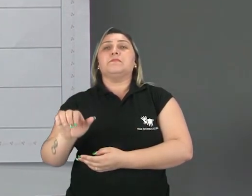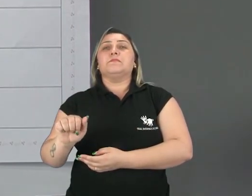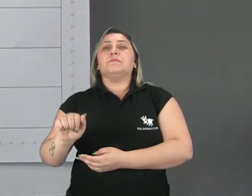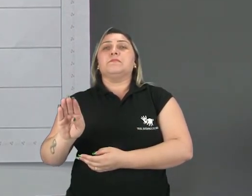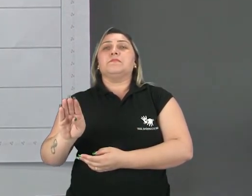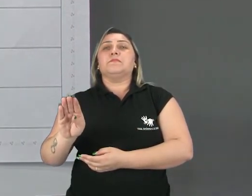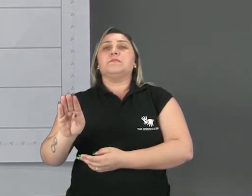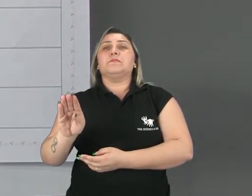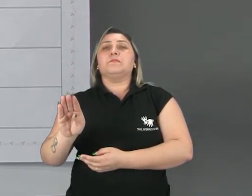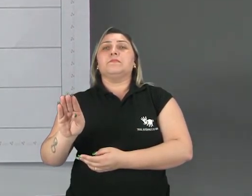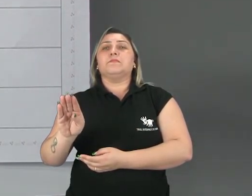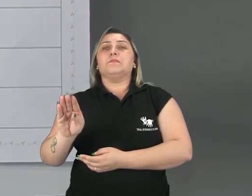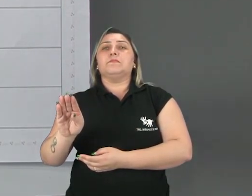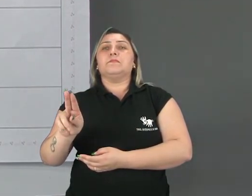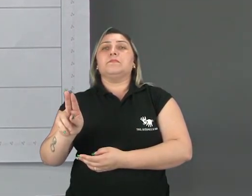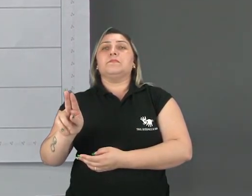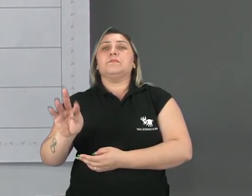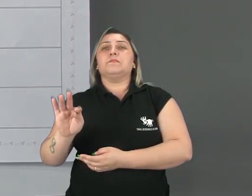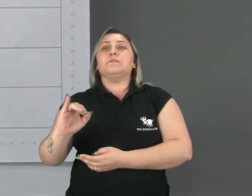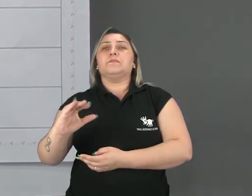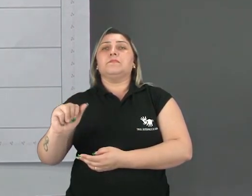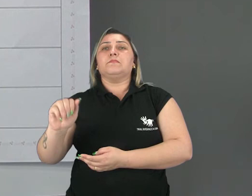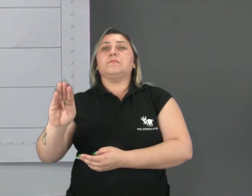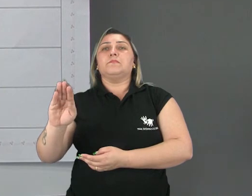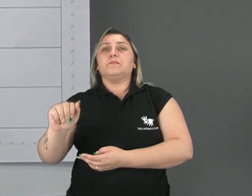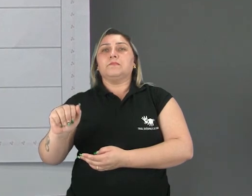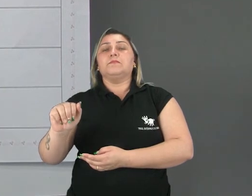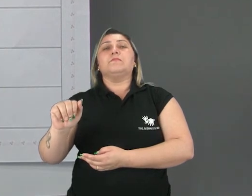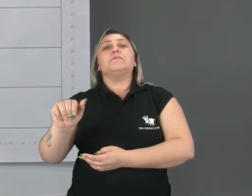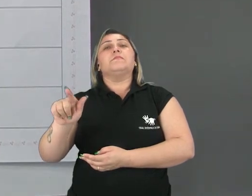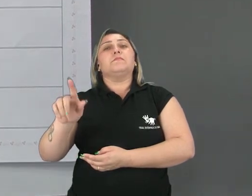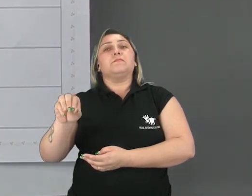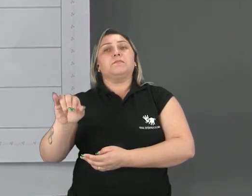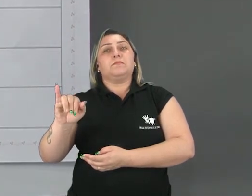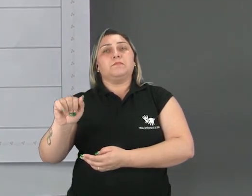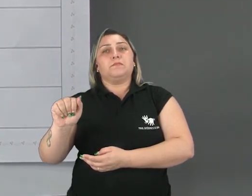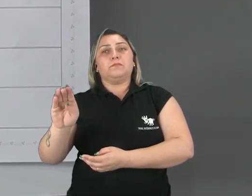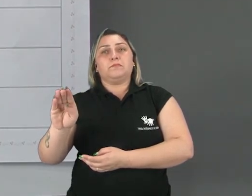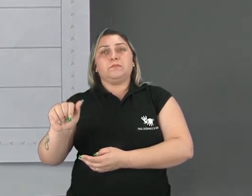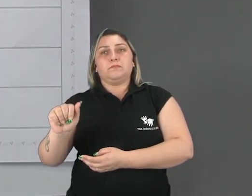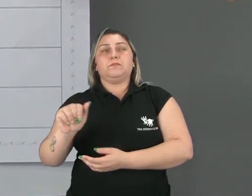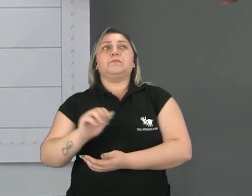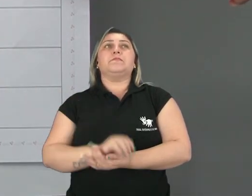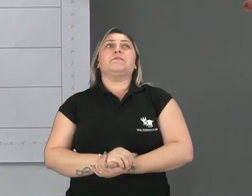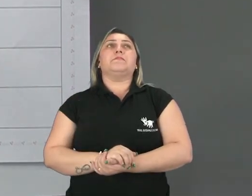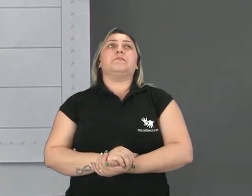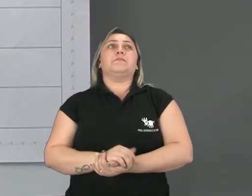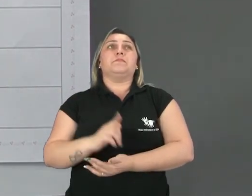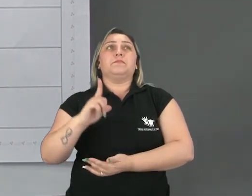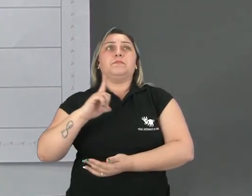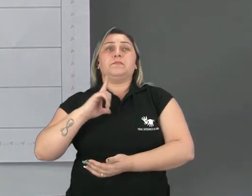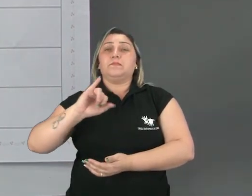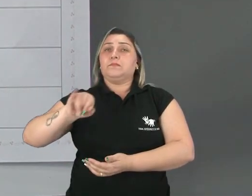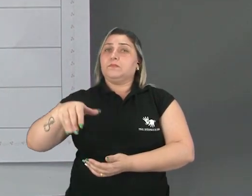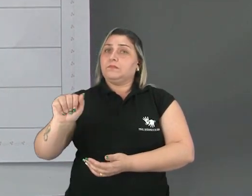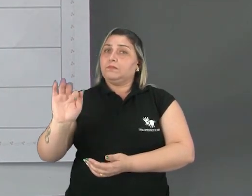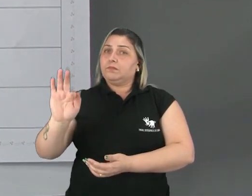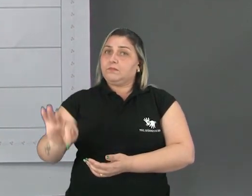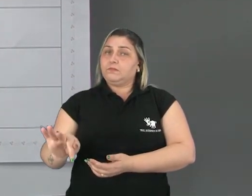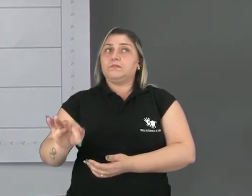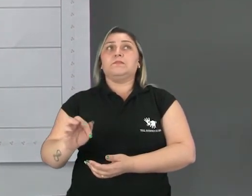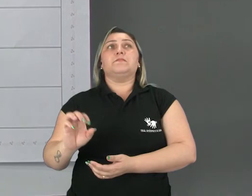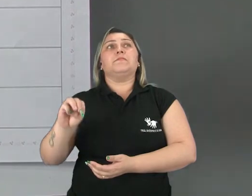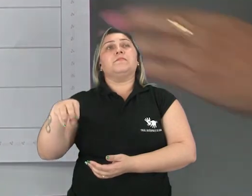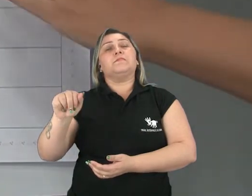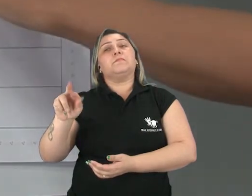da palavra jabuticaba e o bar da palavra goiaba temos aqui o